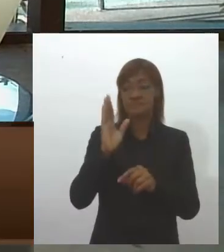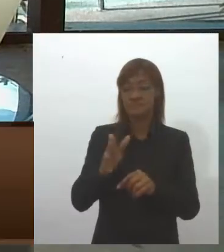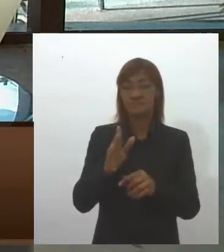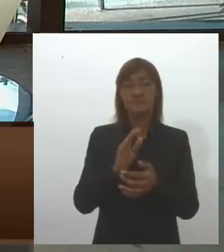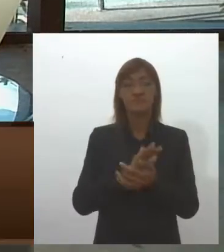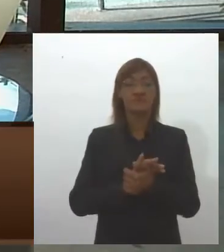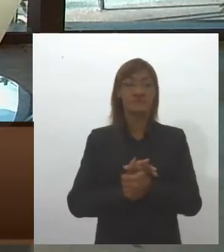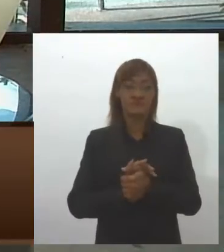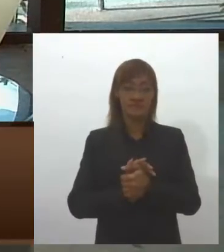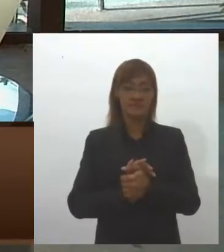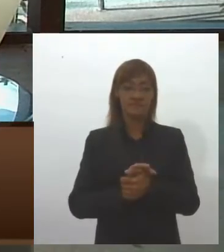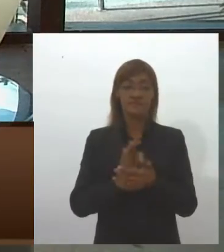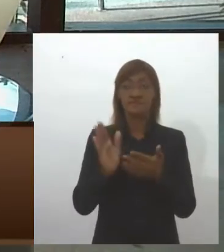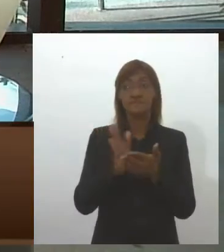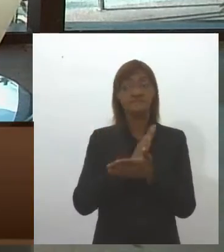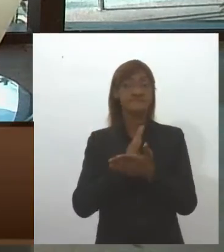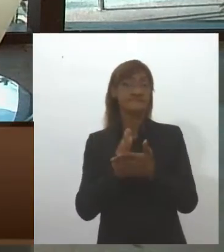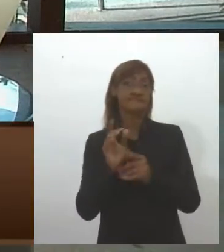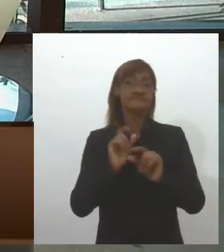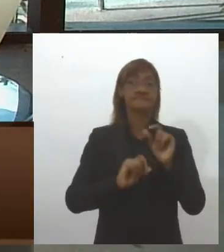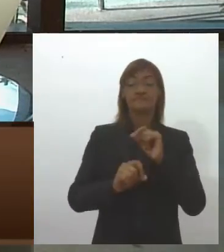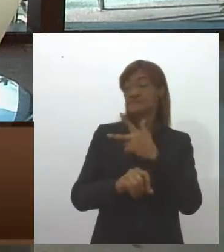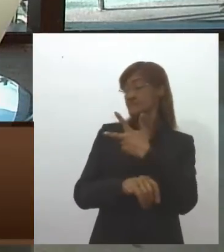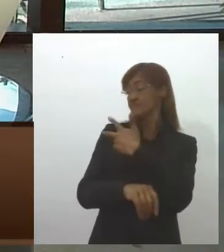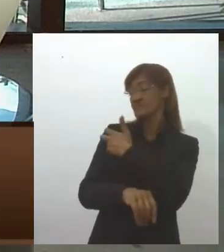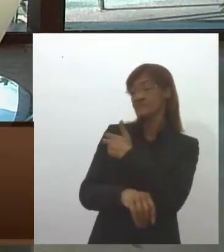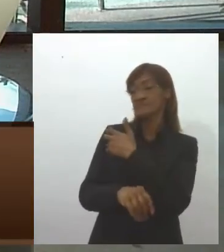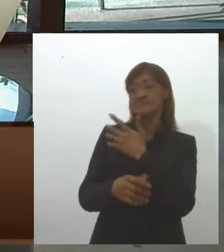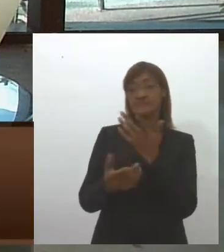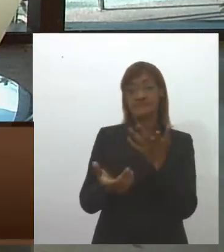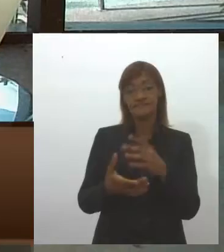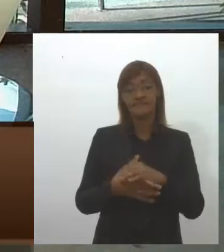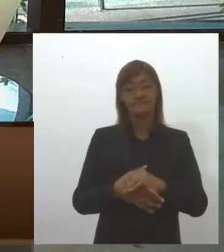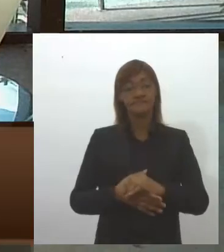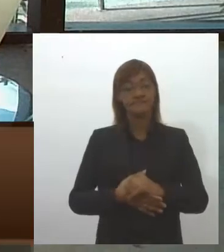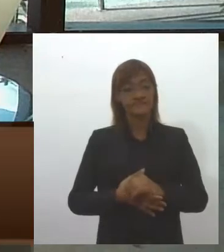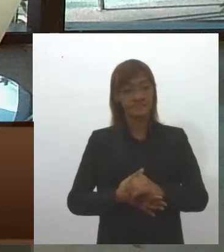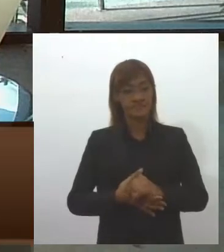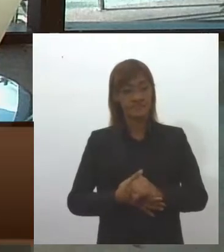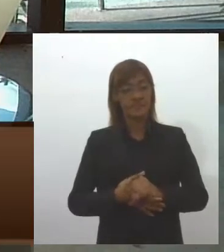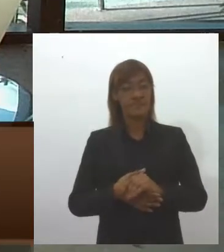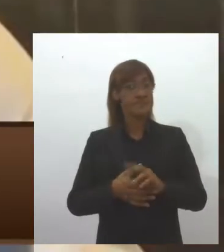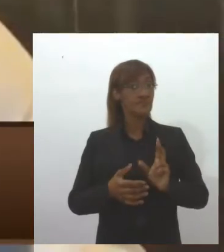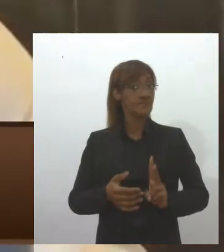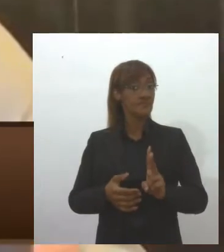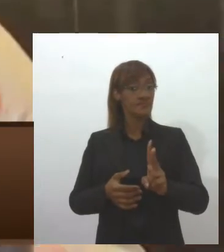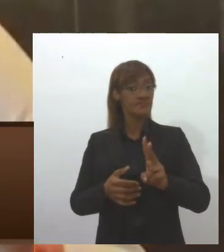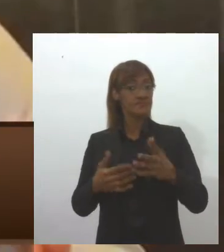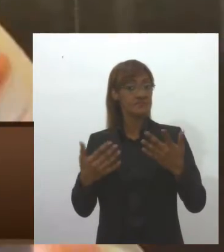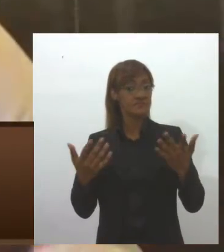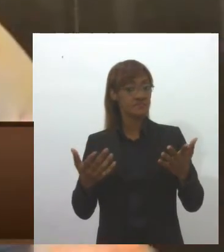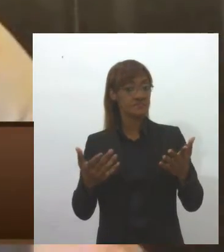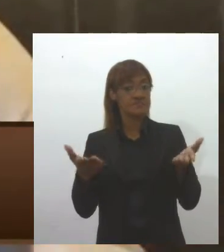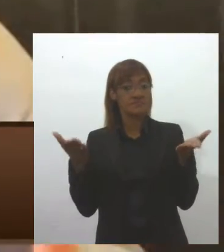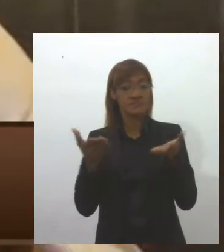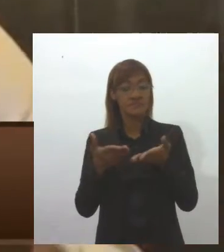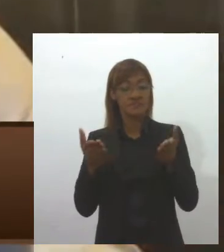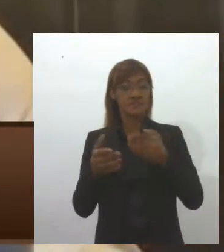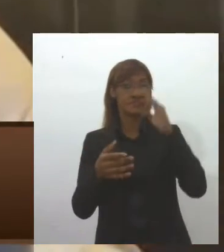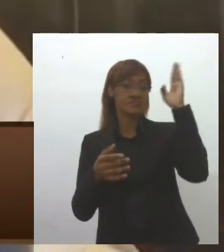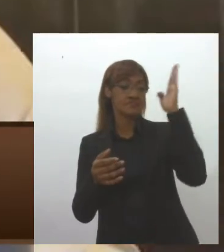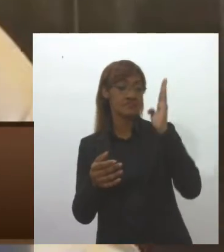existe também alguns condicionantes, né, Sara? Por exemplo, a vacinação avançando. Hoje o Brasil está caminhando muito